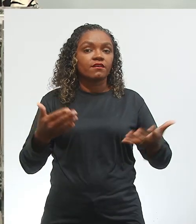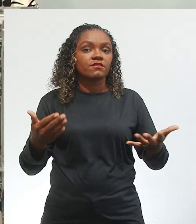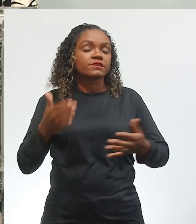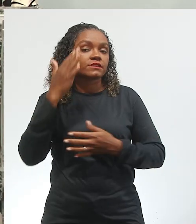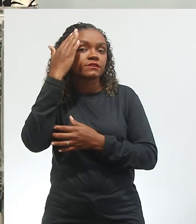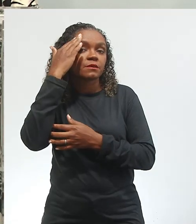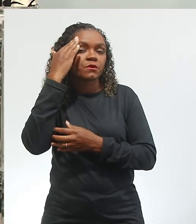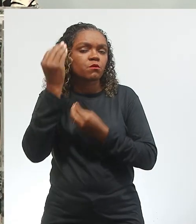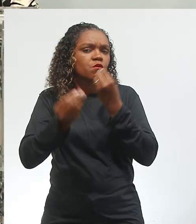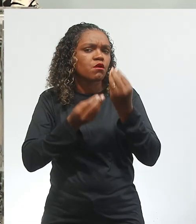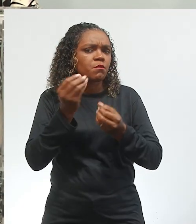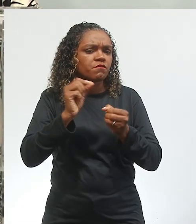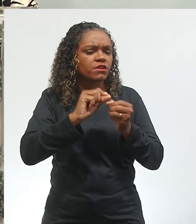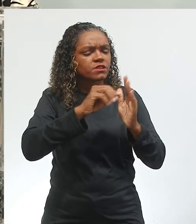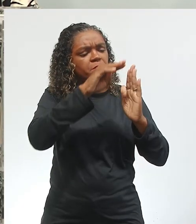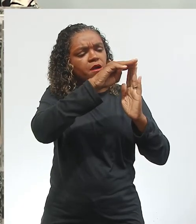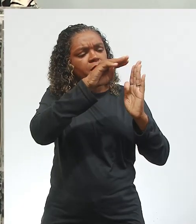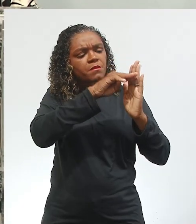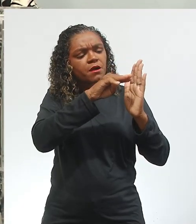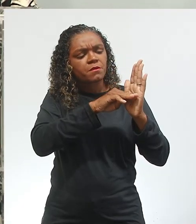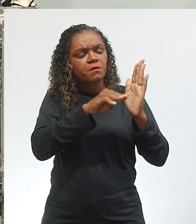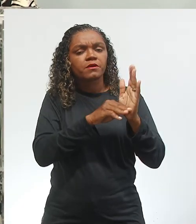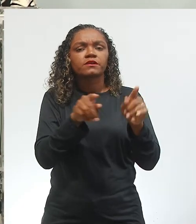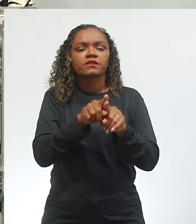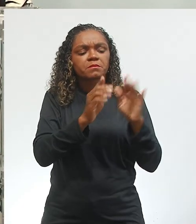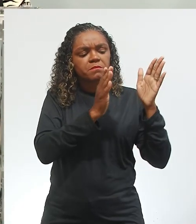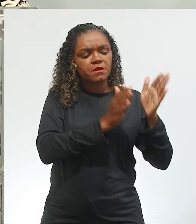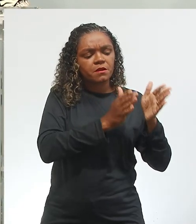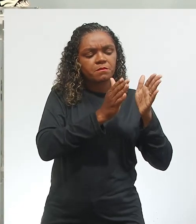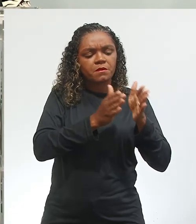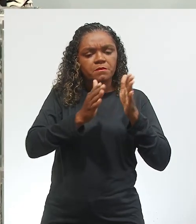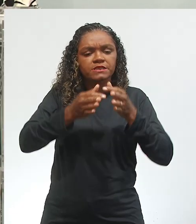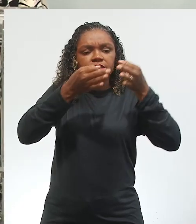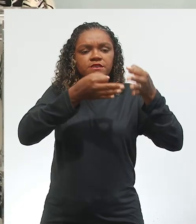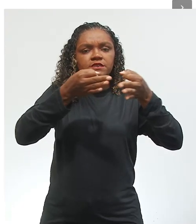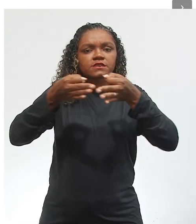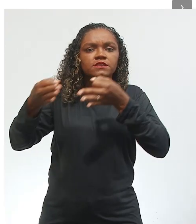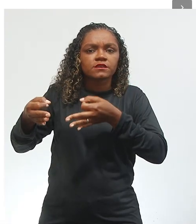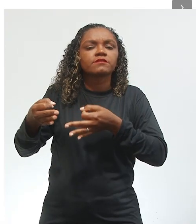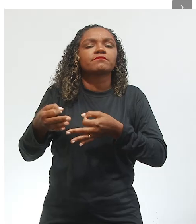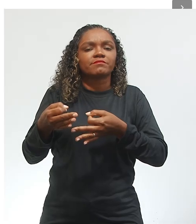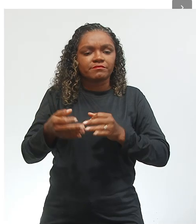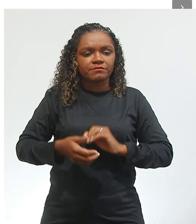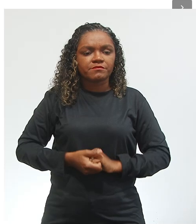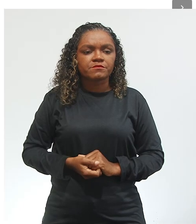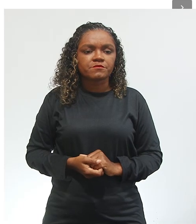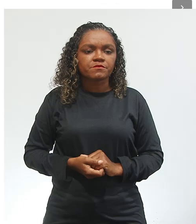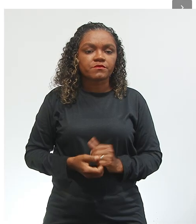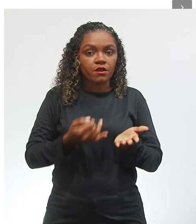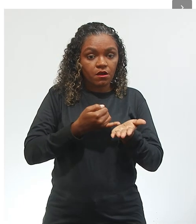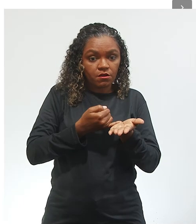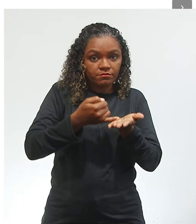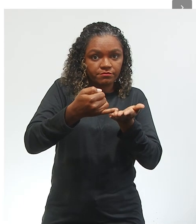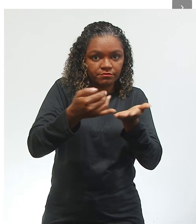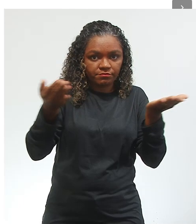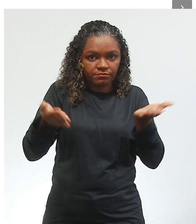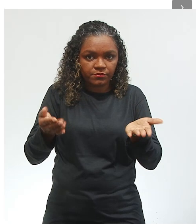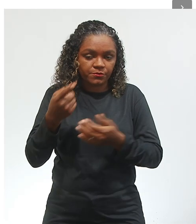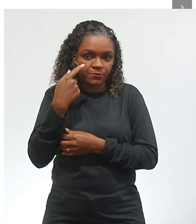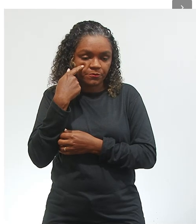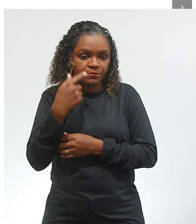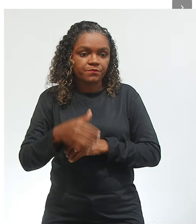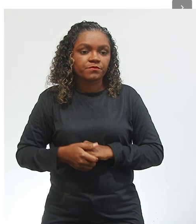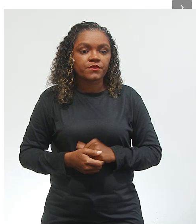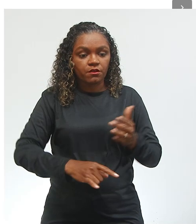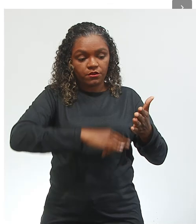de marketing e como ele funciona, quais são as etapas desse plano de marketing. O plano de marketing é